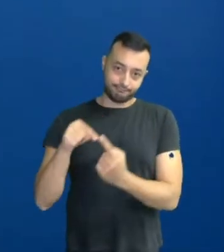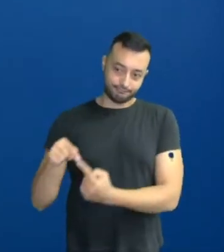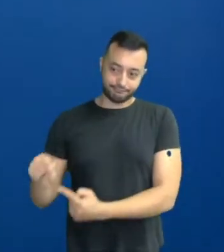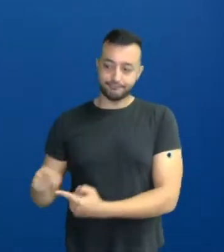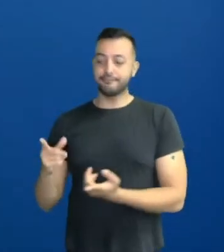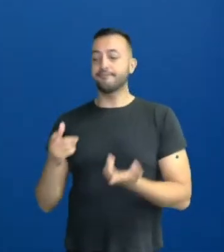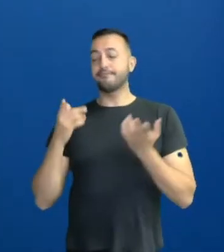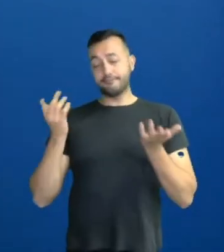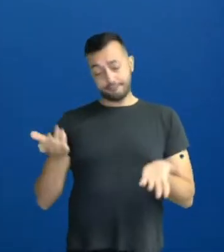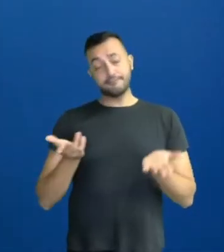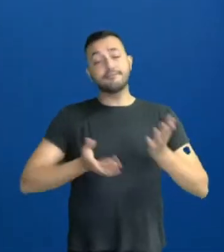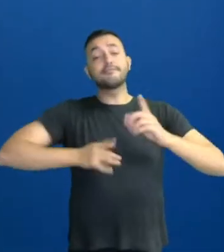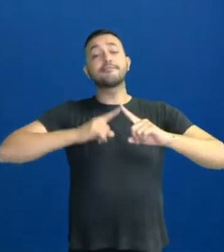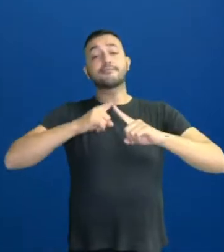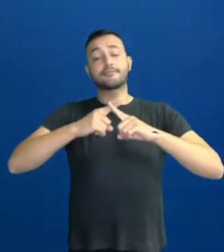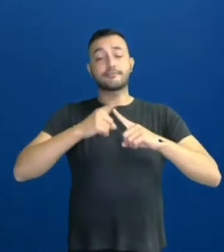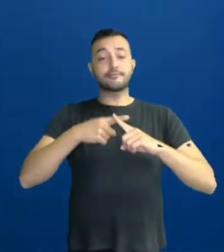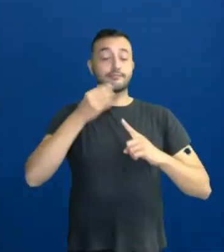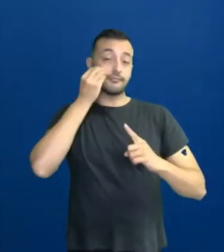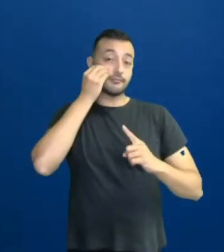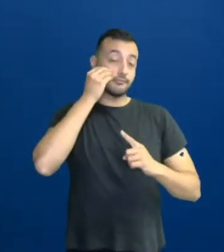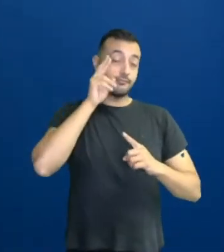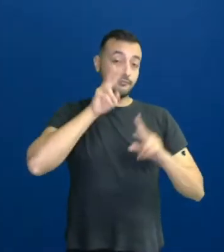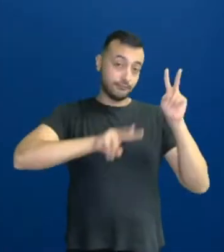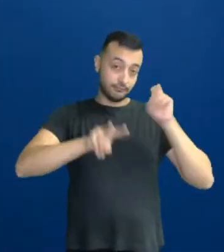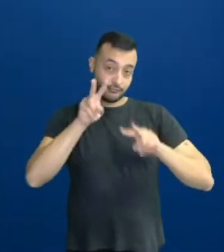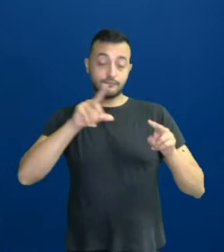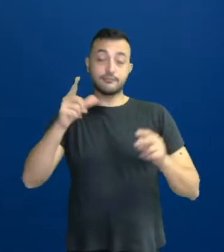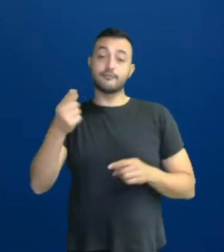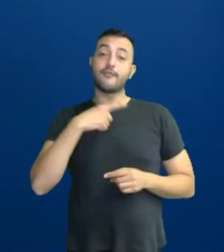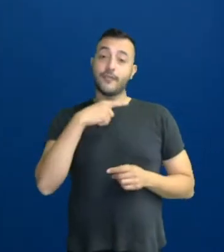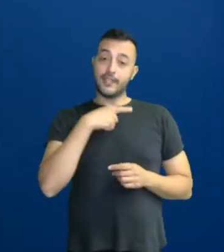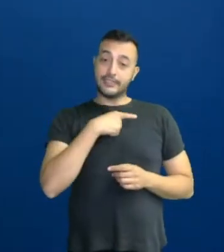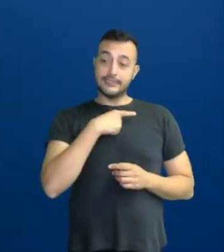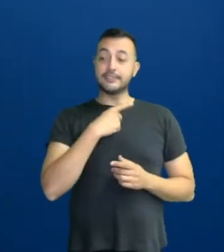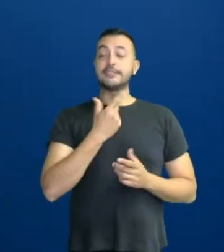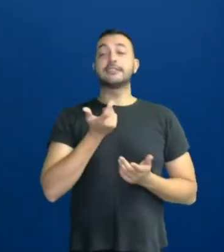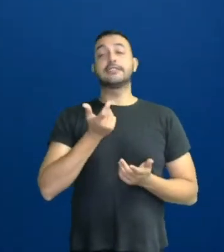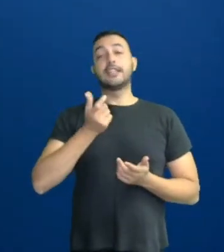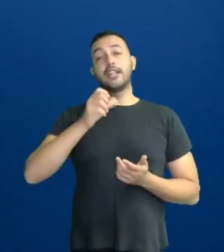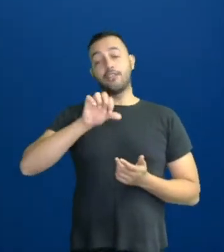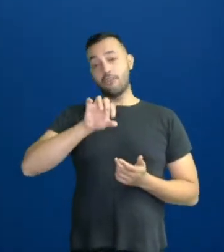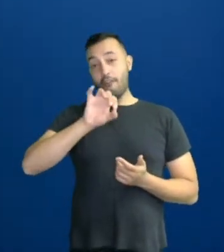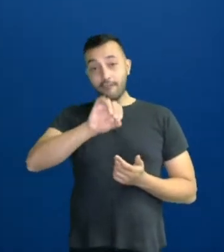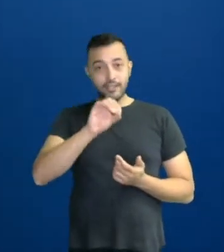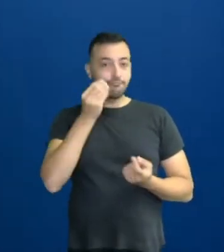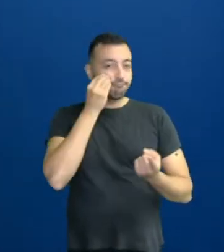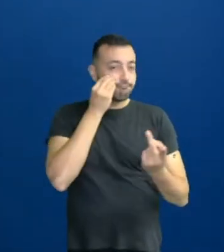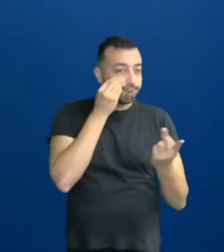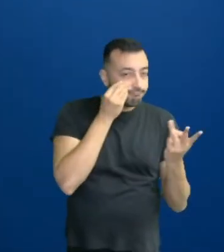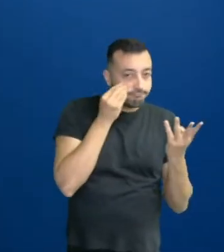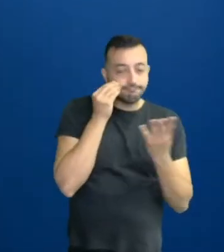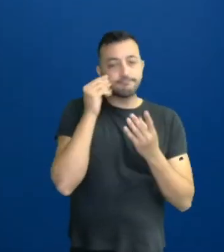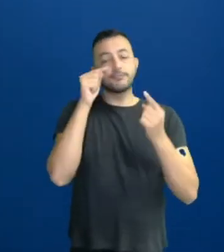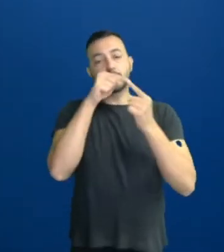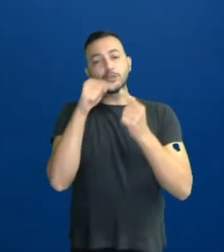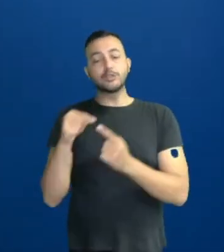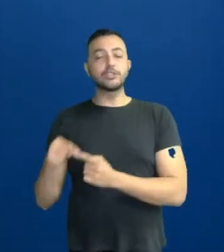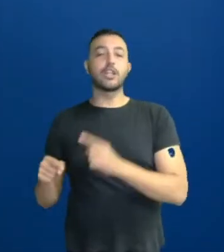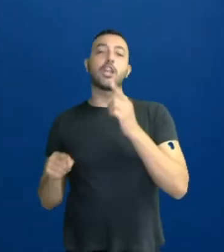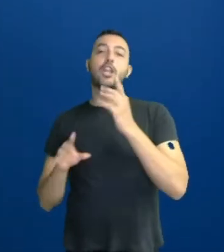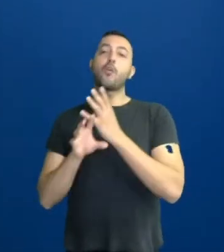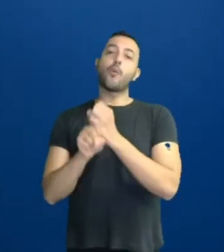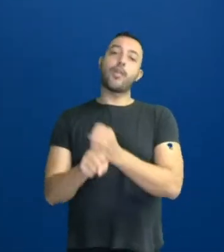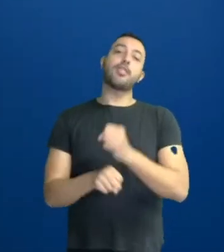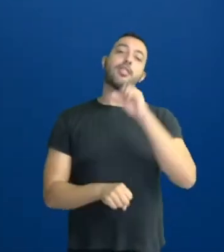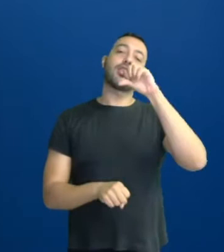ao realizarmos a multiplicação, observamos que podemos ter 90 possíveis combinações, ok? Então, ele pode se vestir